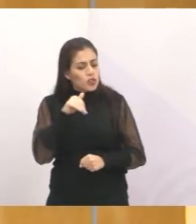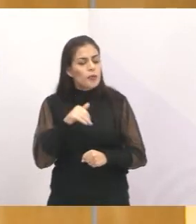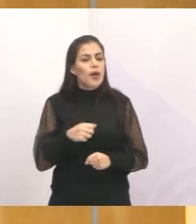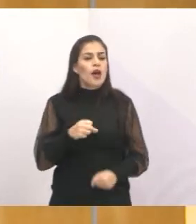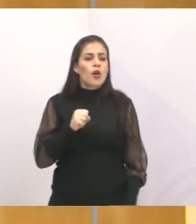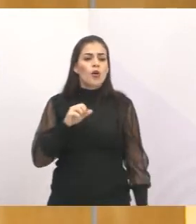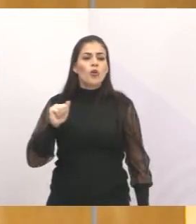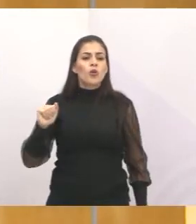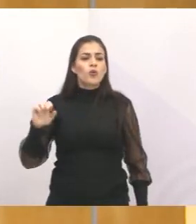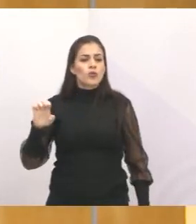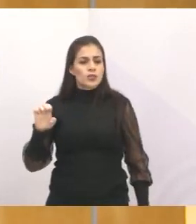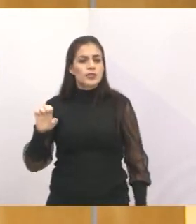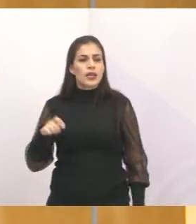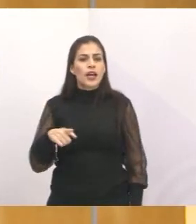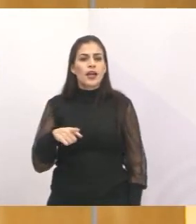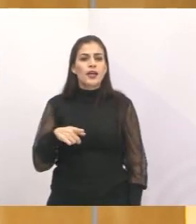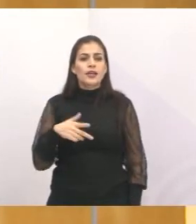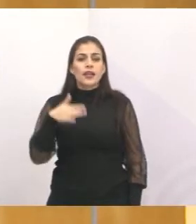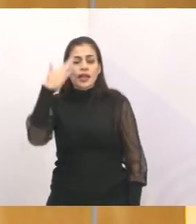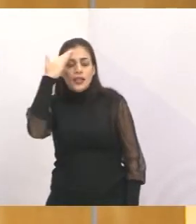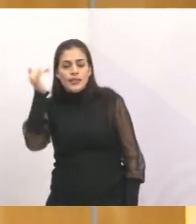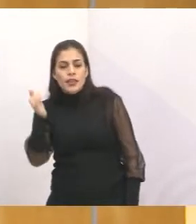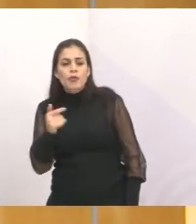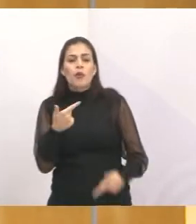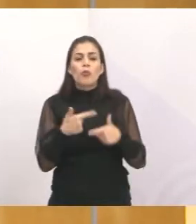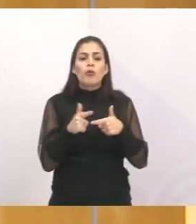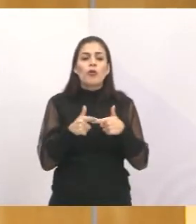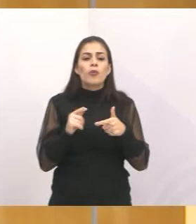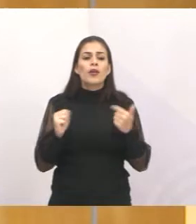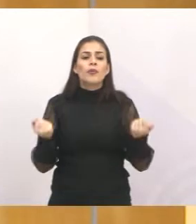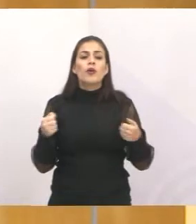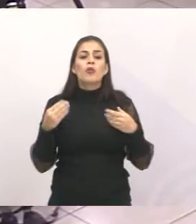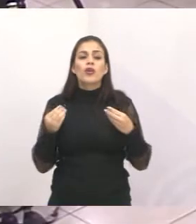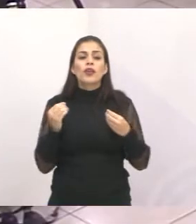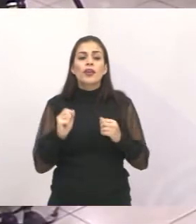nós podemos contribuir. Muito obrigado pela atenção de todos.